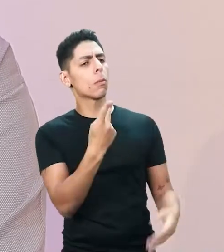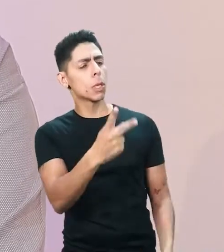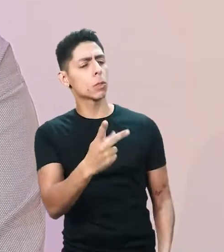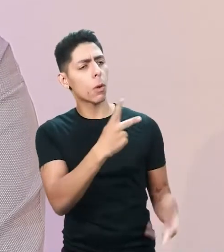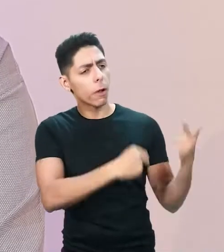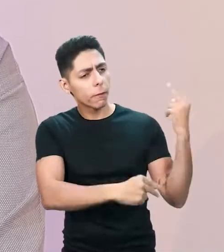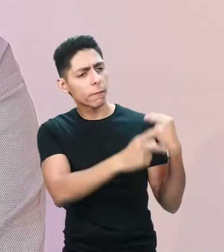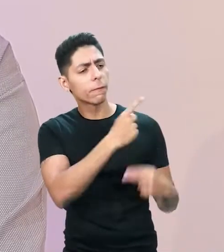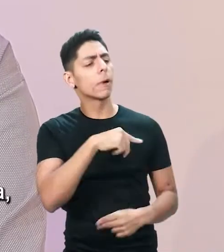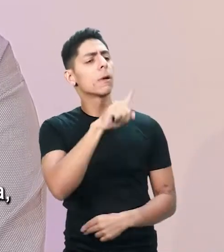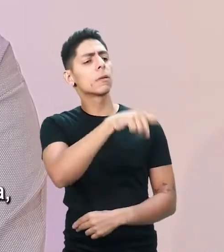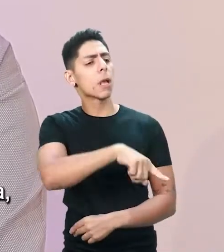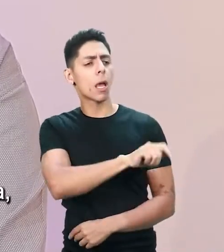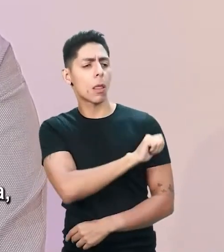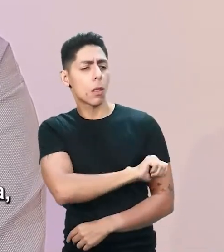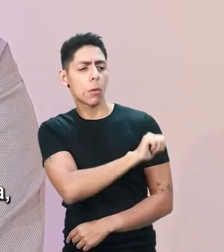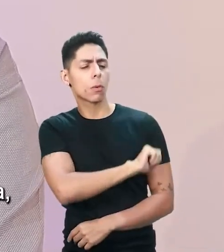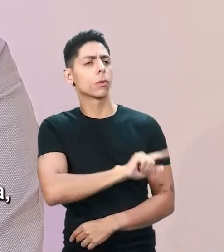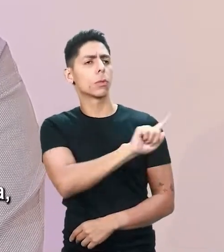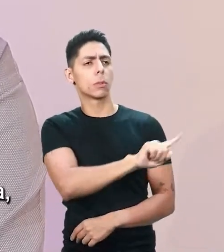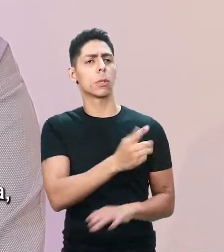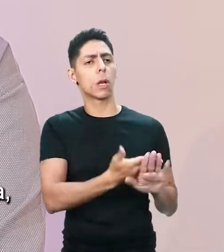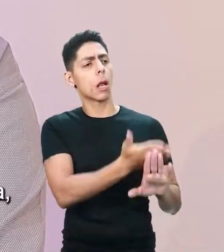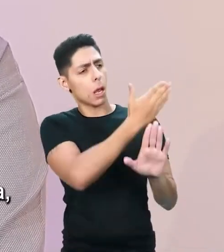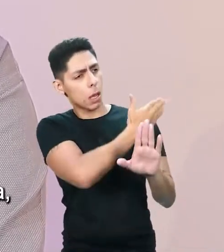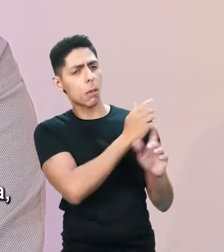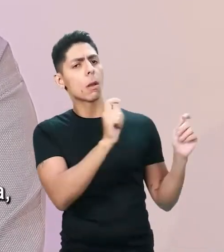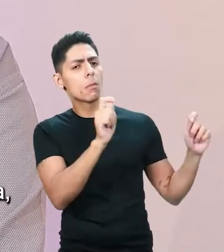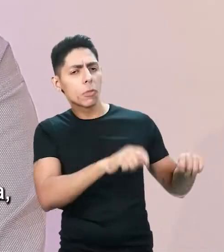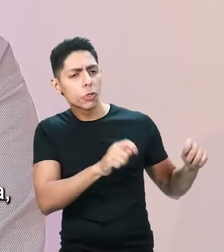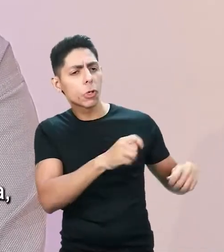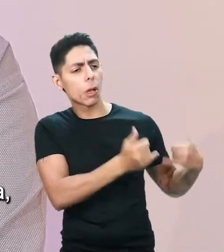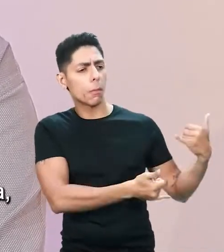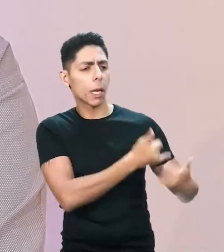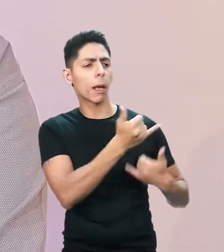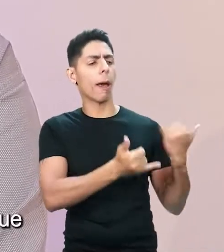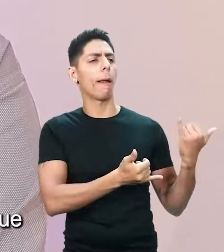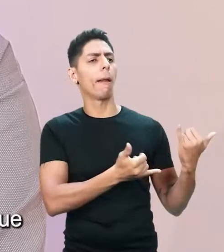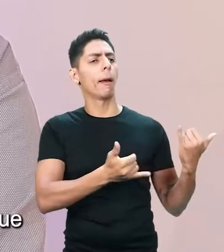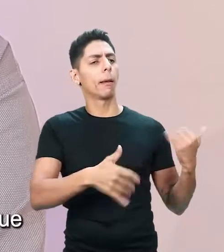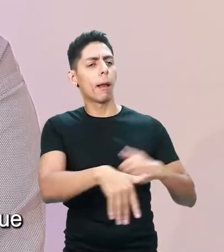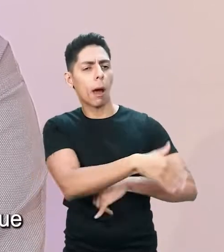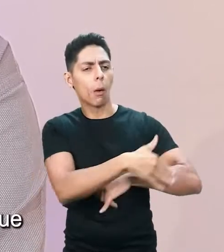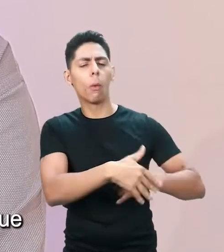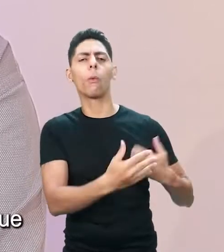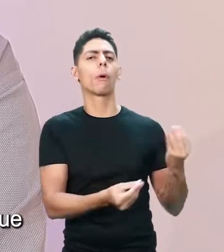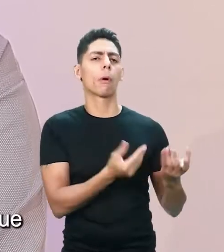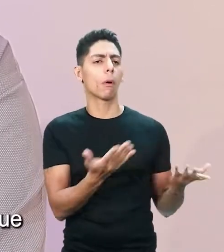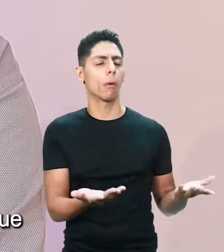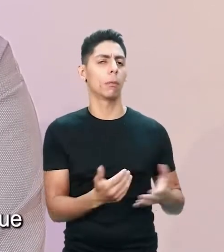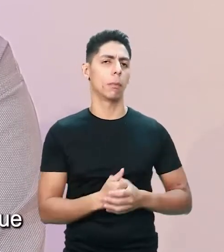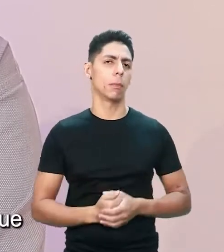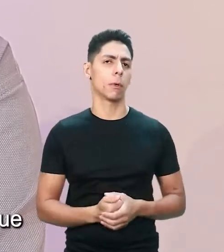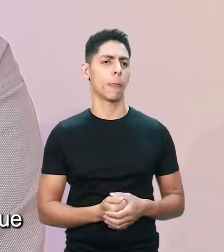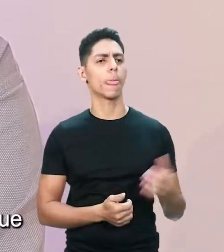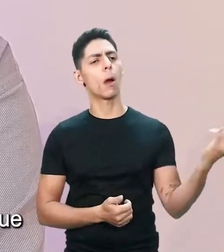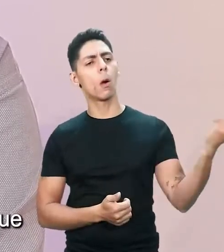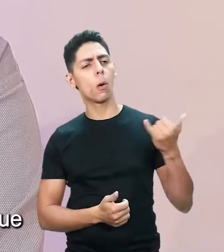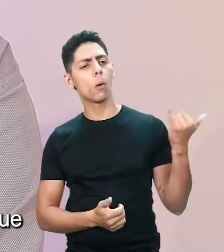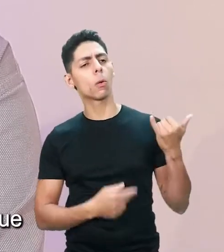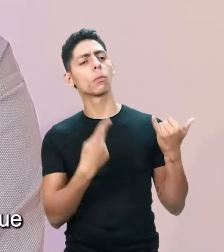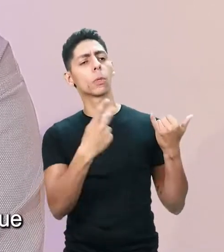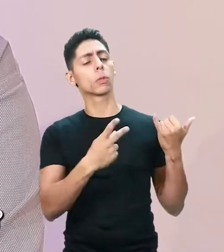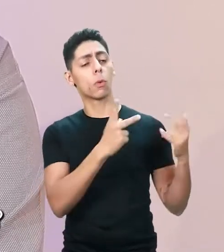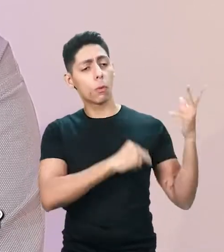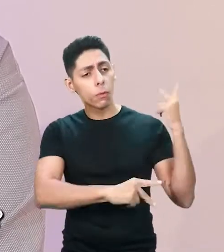Rio de Janeiro? Na sua época era possível brincar na rua, subir em árvore? Conta pra gente aí como é que foi a sua infância